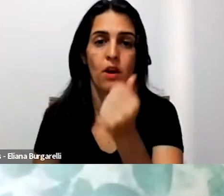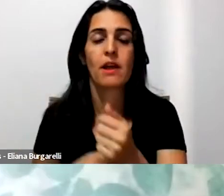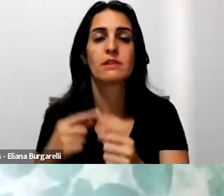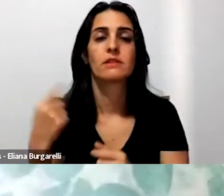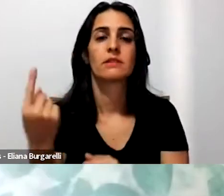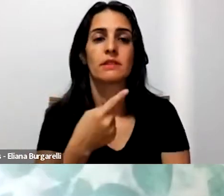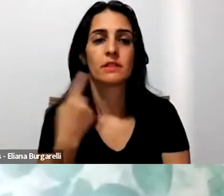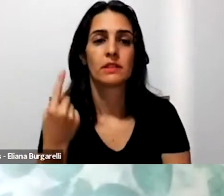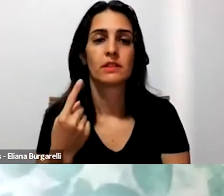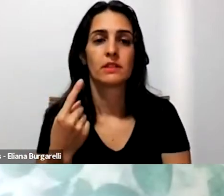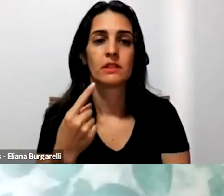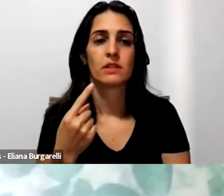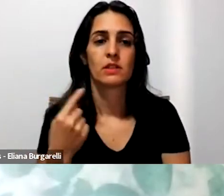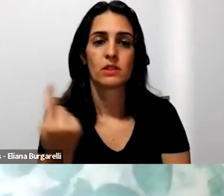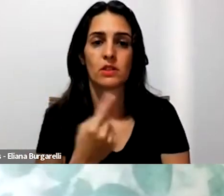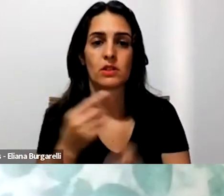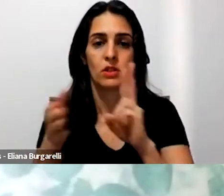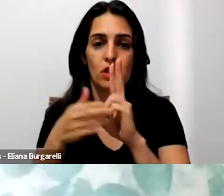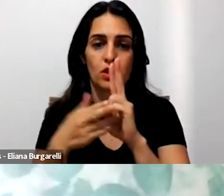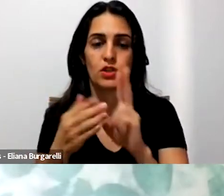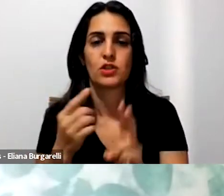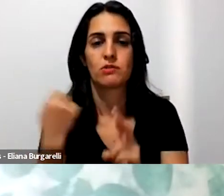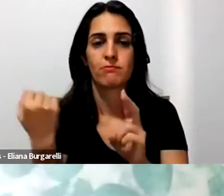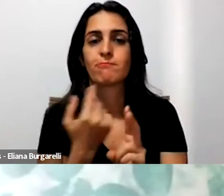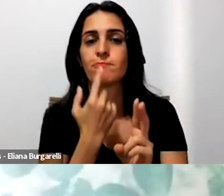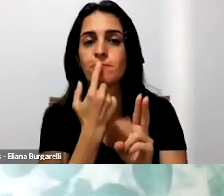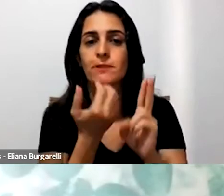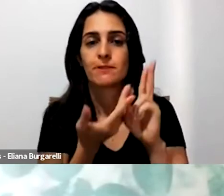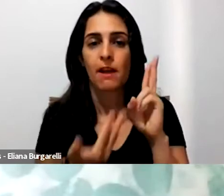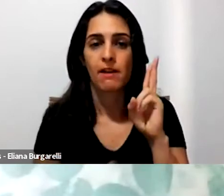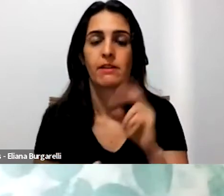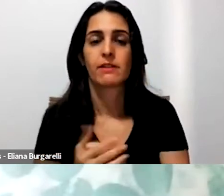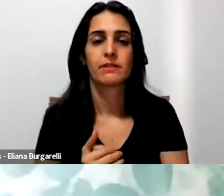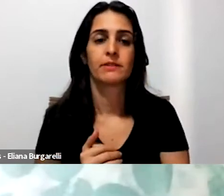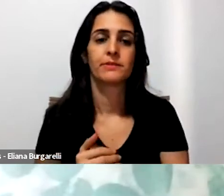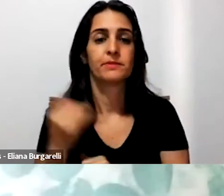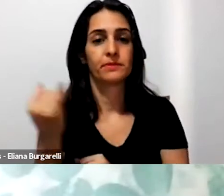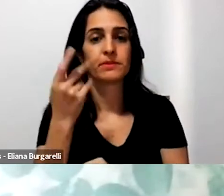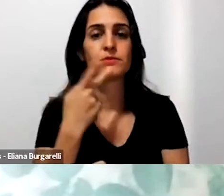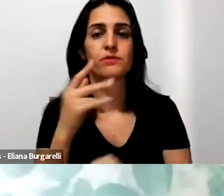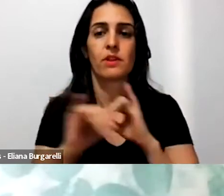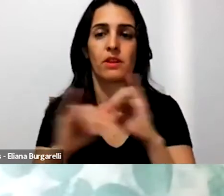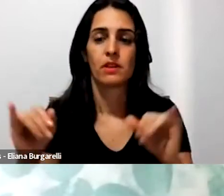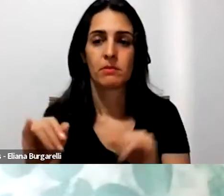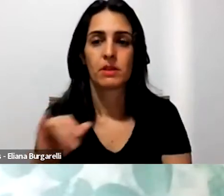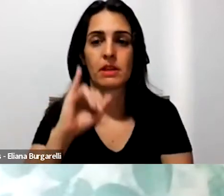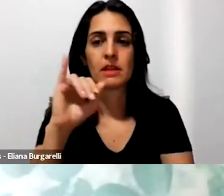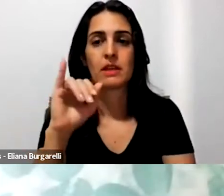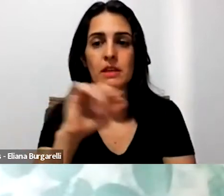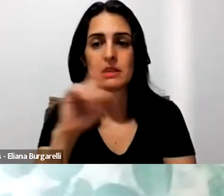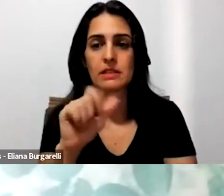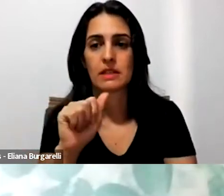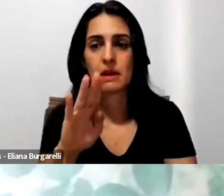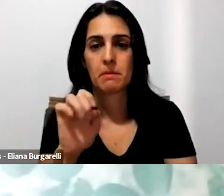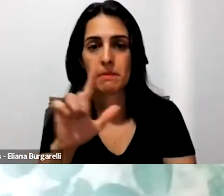cemitério deles. Então, que o povo francês também entenda que eles estão comendo né, uma carne amaldiçoada